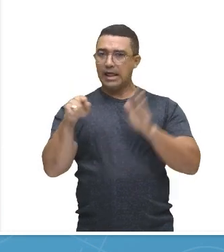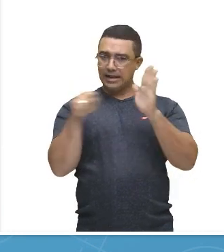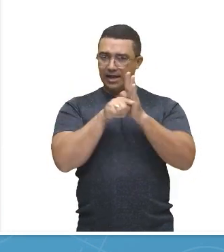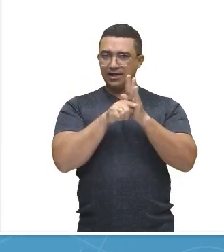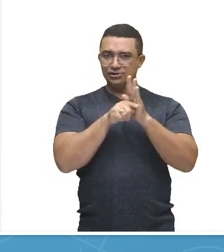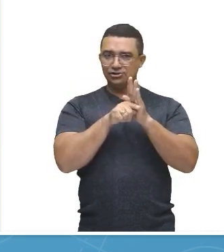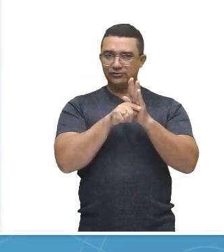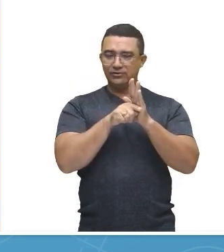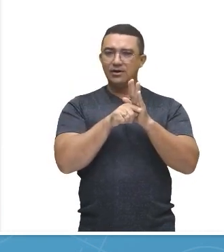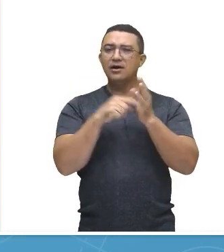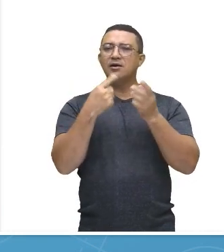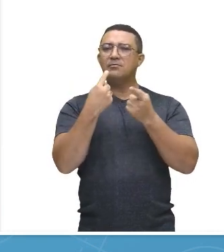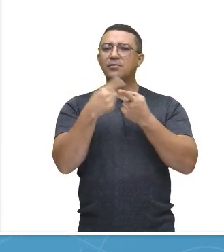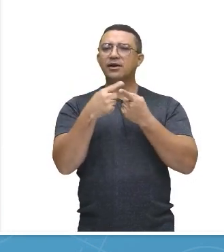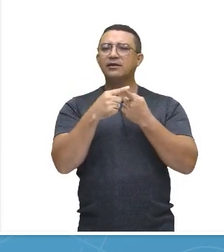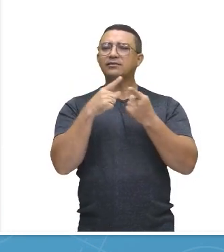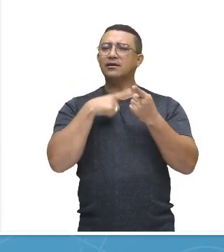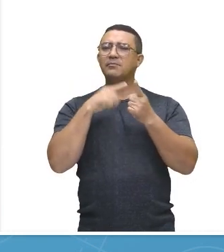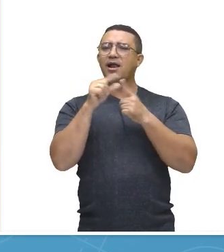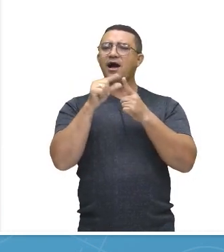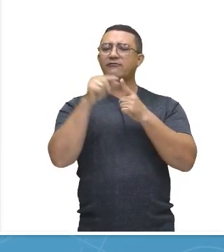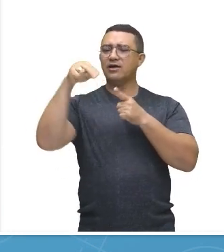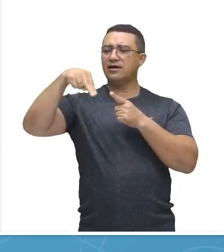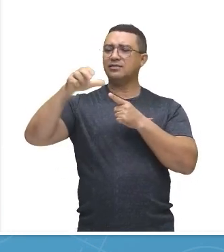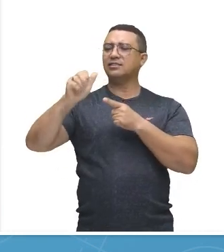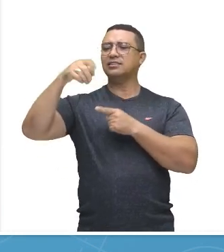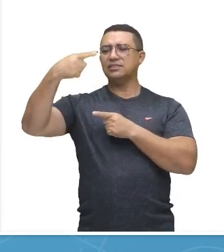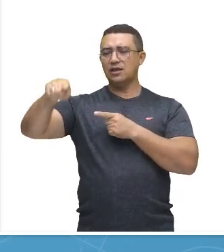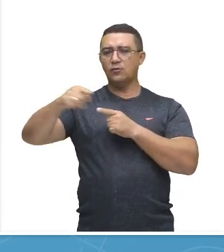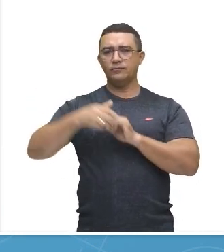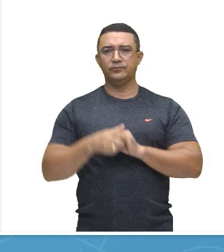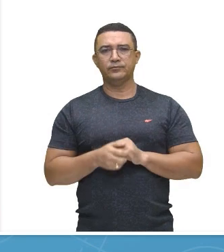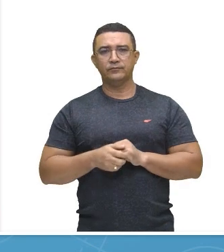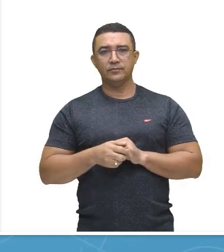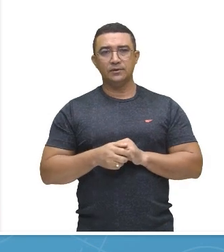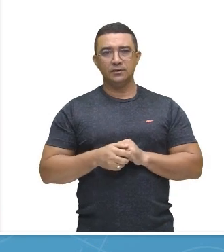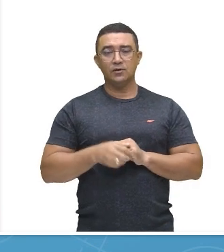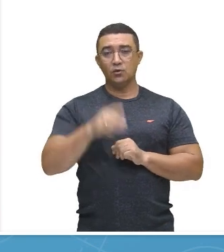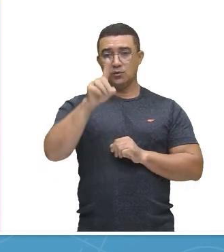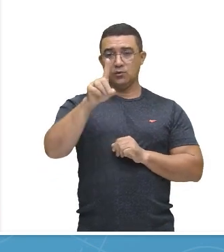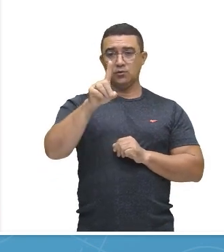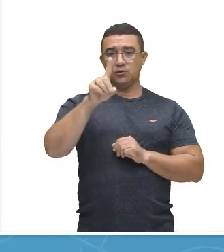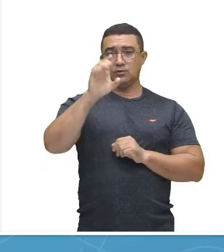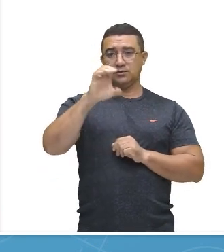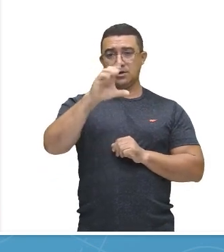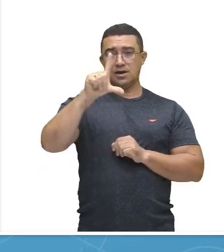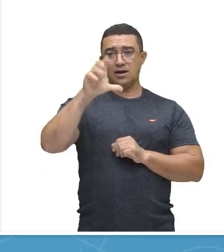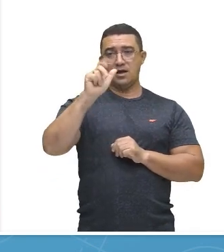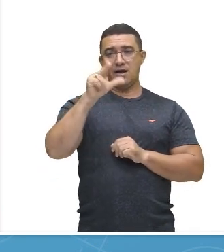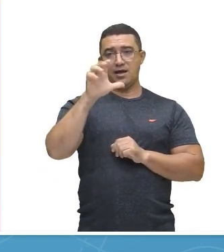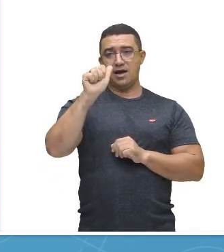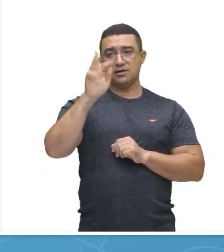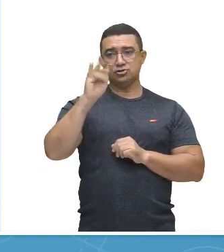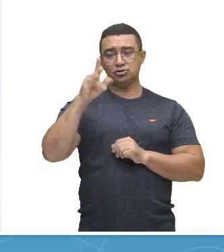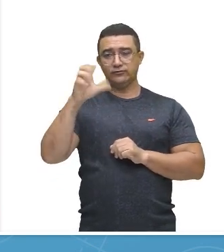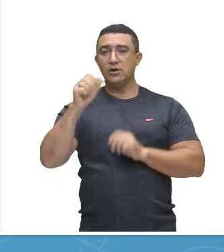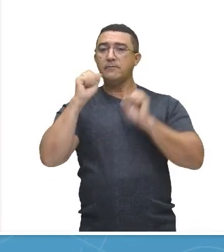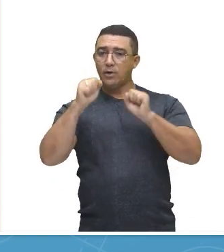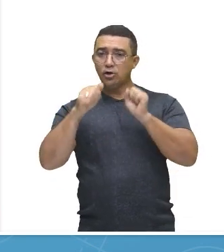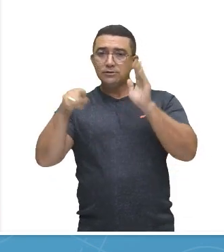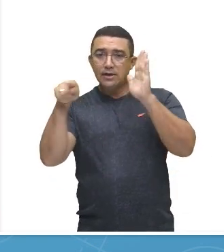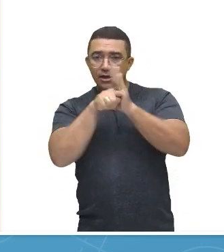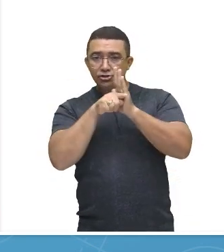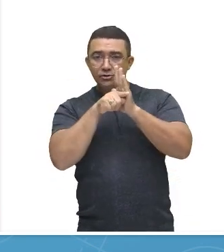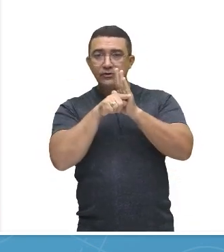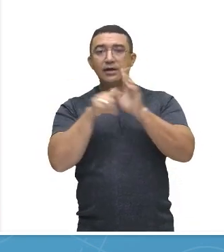Então, declarativa, ela pode ser afirmativa ou negativa. Exclamativa. Foi assim